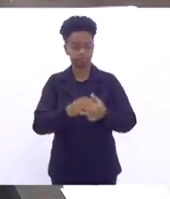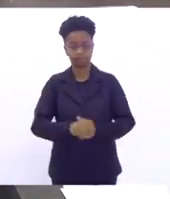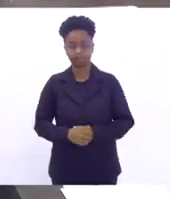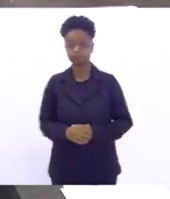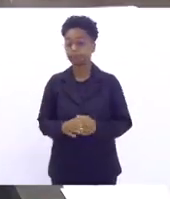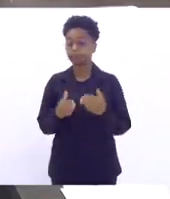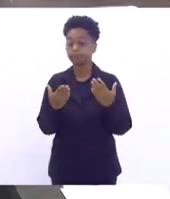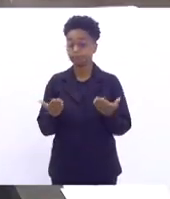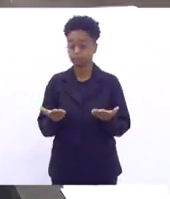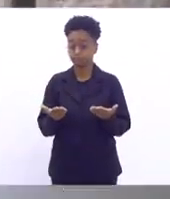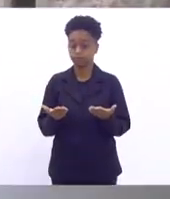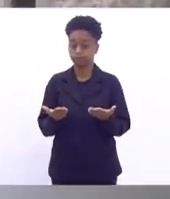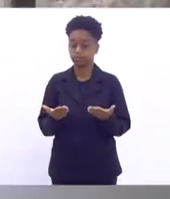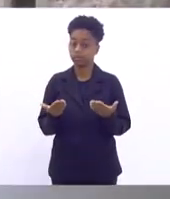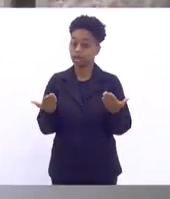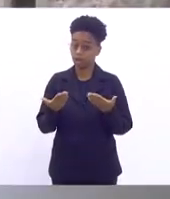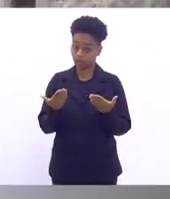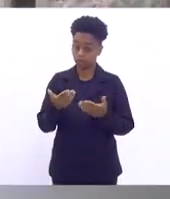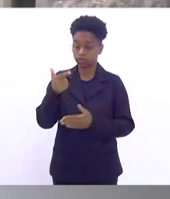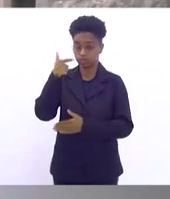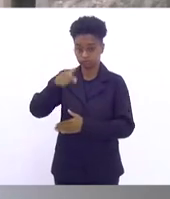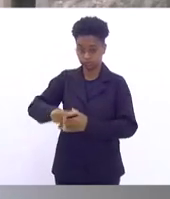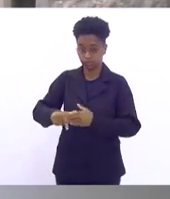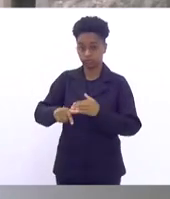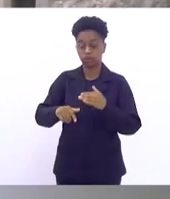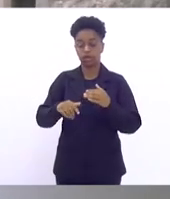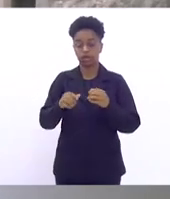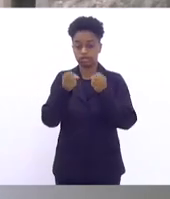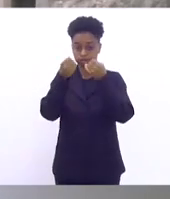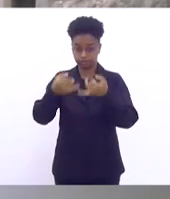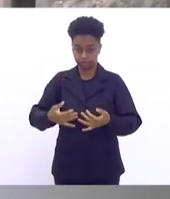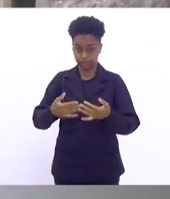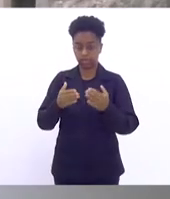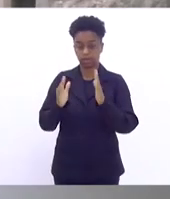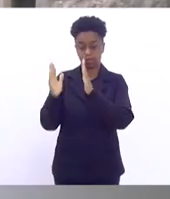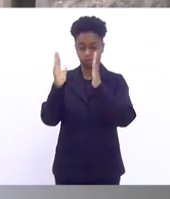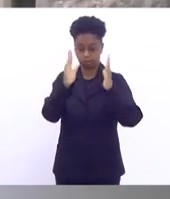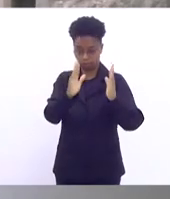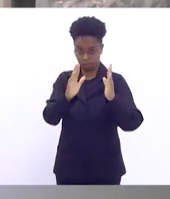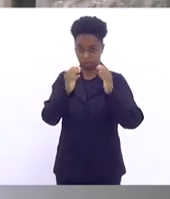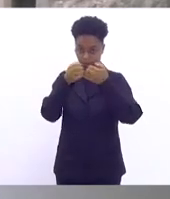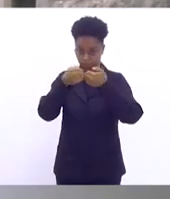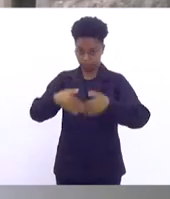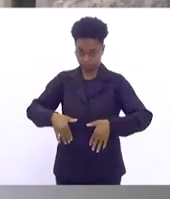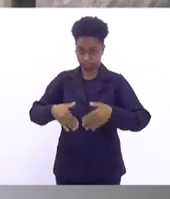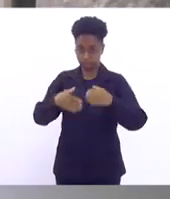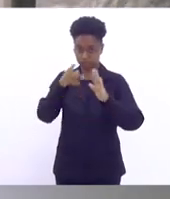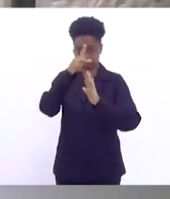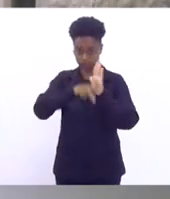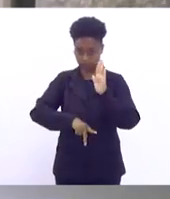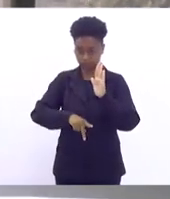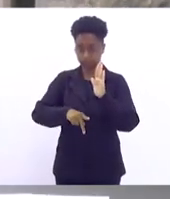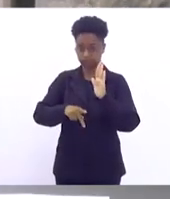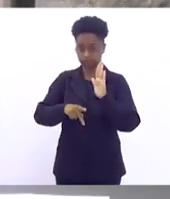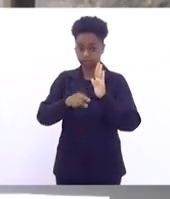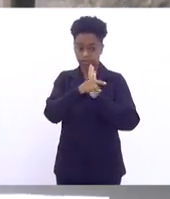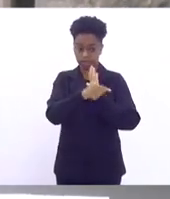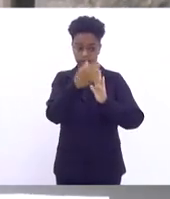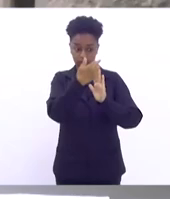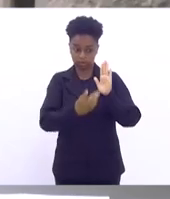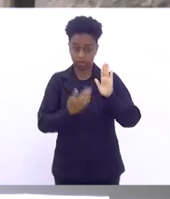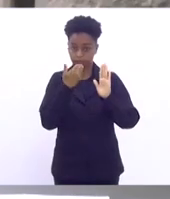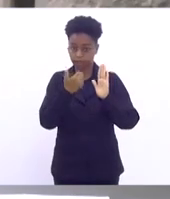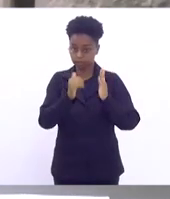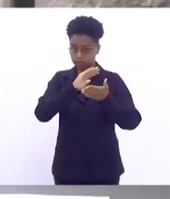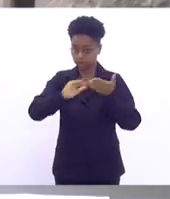então chamamos trabalhos a ordem tá retirado de bloco do Bloco das prejudicabilidades o projeto a pedido do relator o projeto